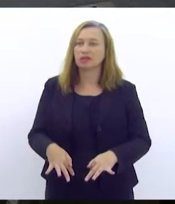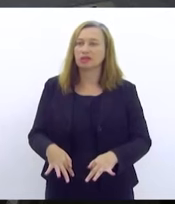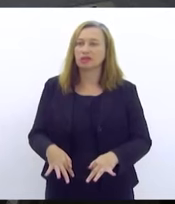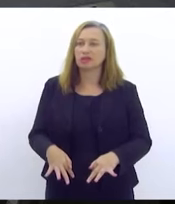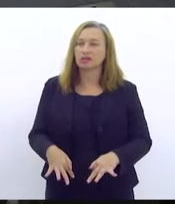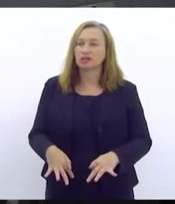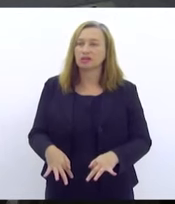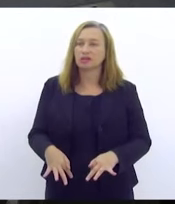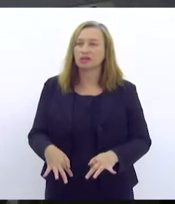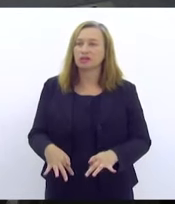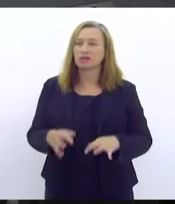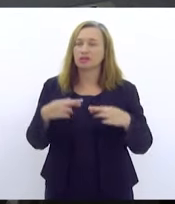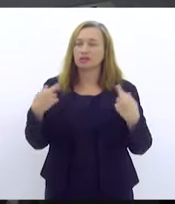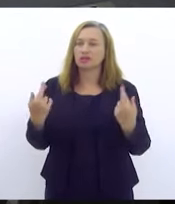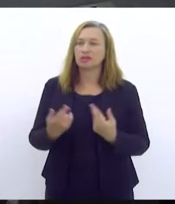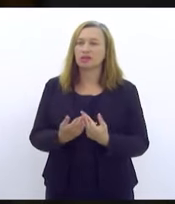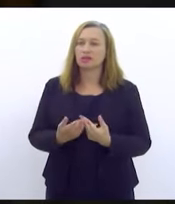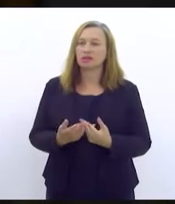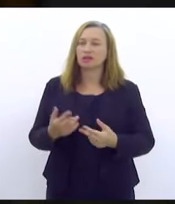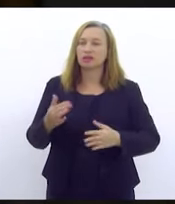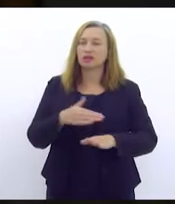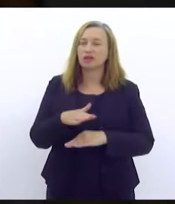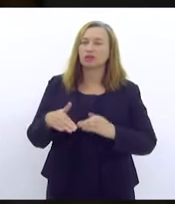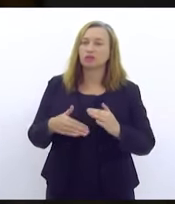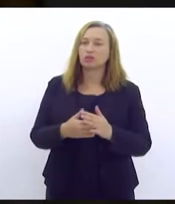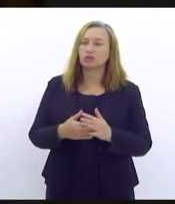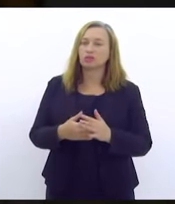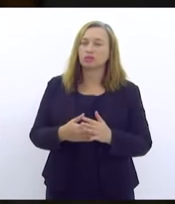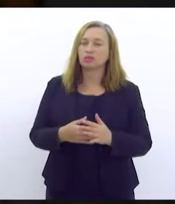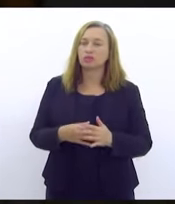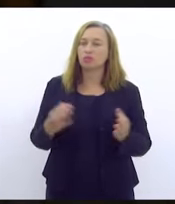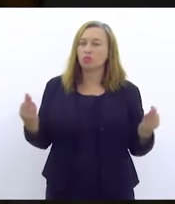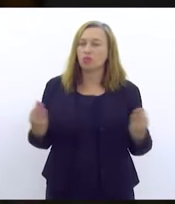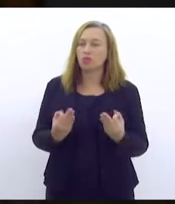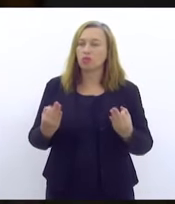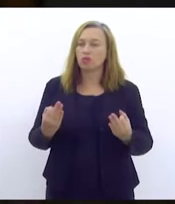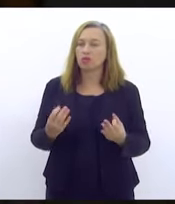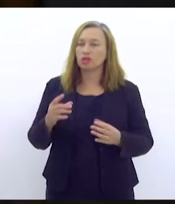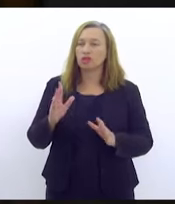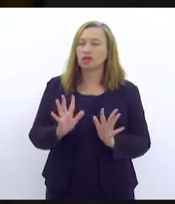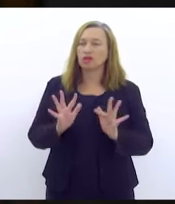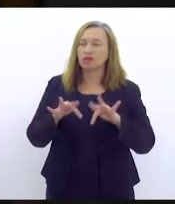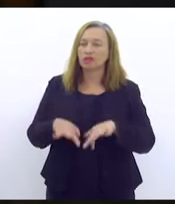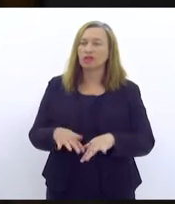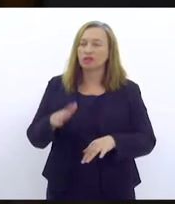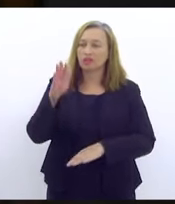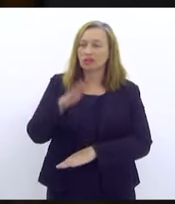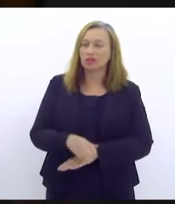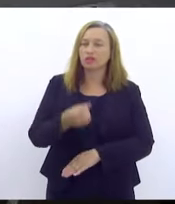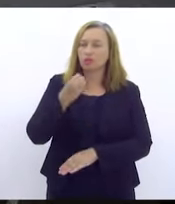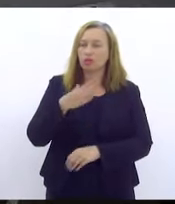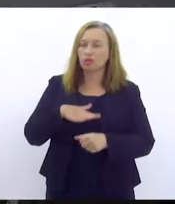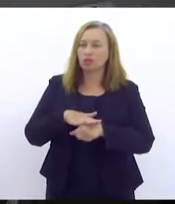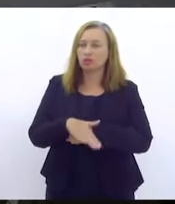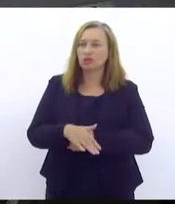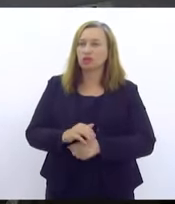a presente sessão, desejando a todos um ótimo final de tarde e uma boa noite.